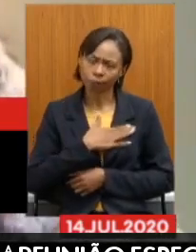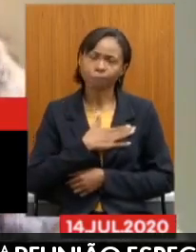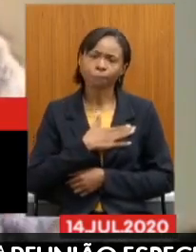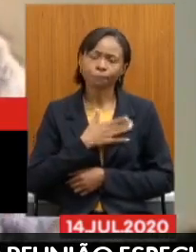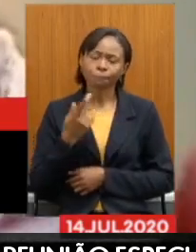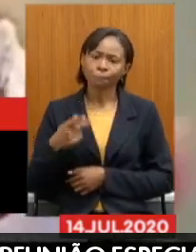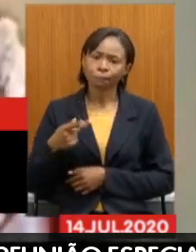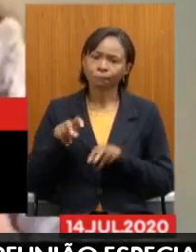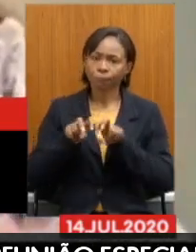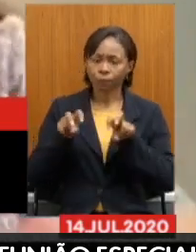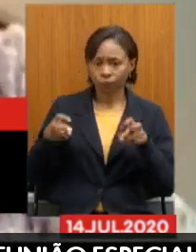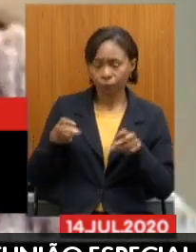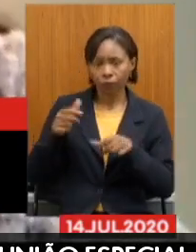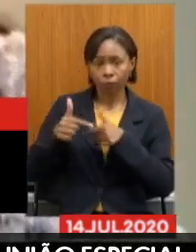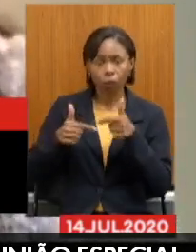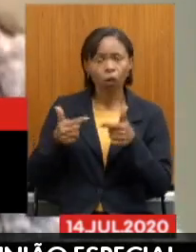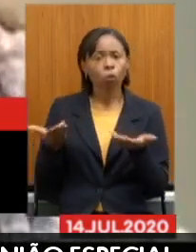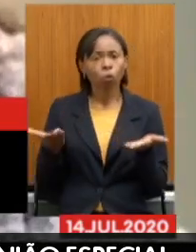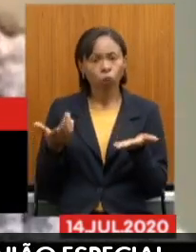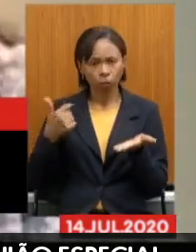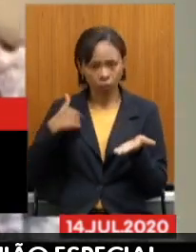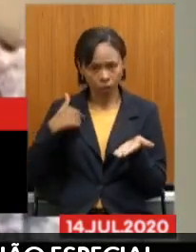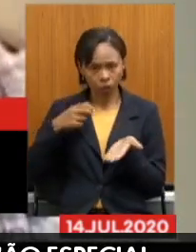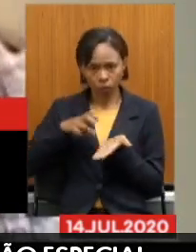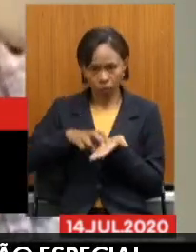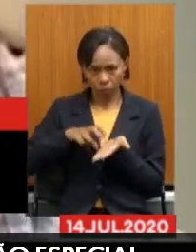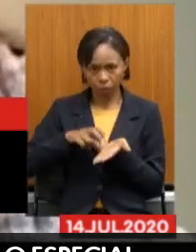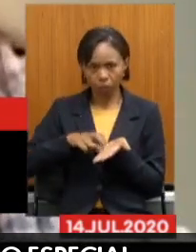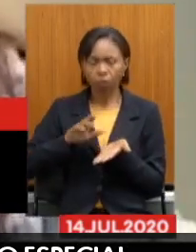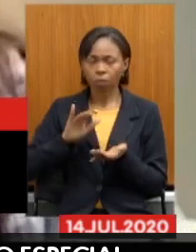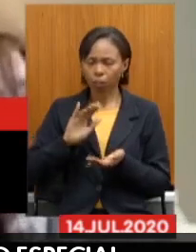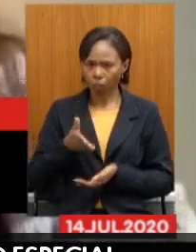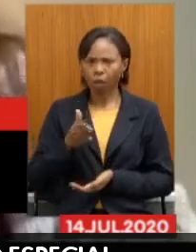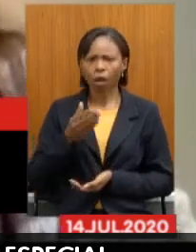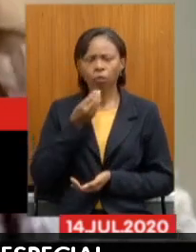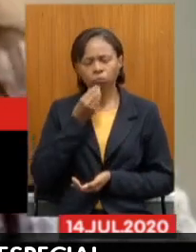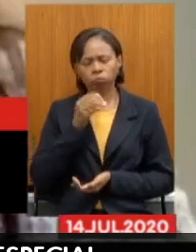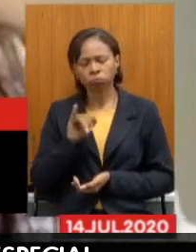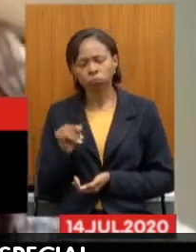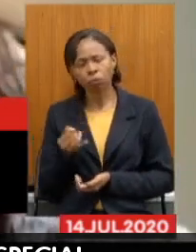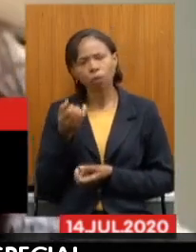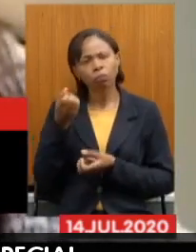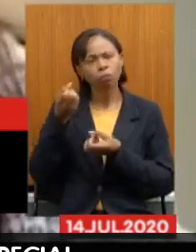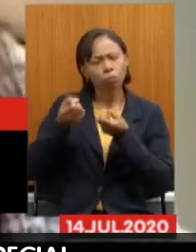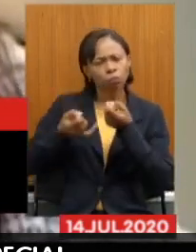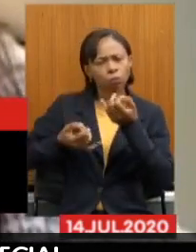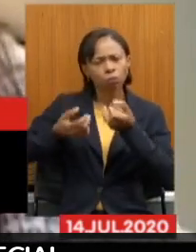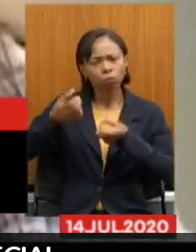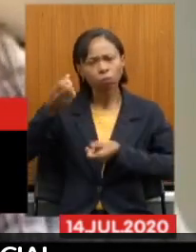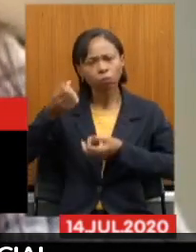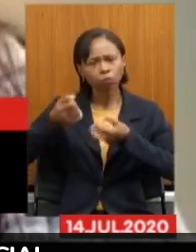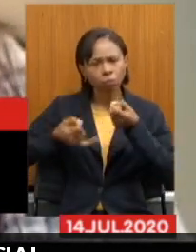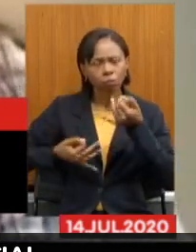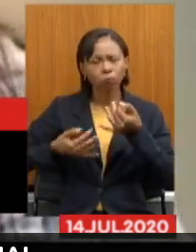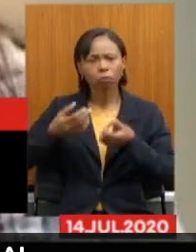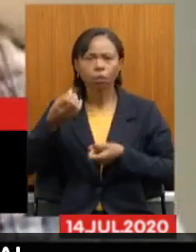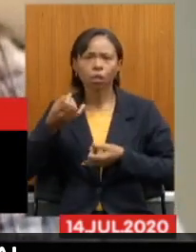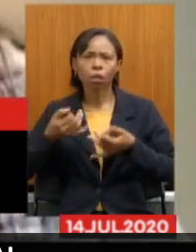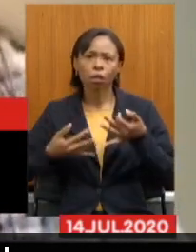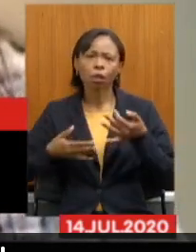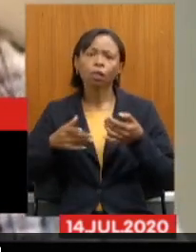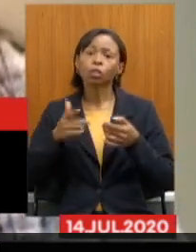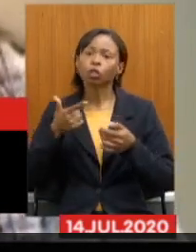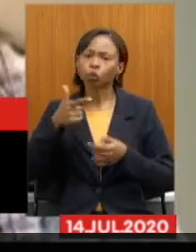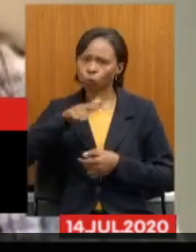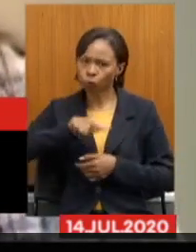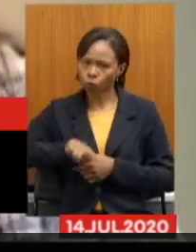né? Eu, hoje de manhã, já tive a oportunidade de falar e expressar, e eu quero reforçar